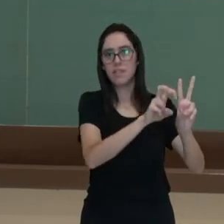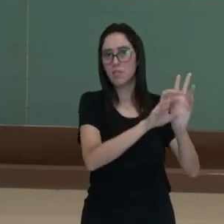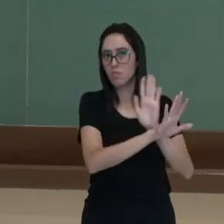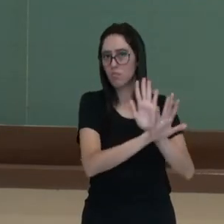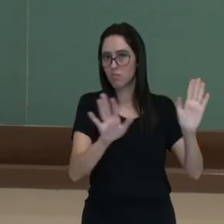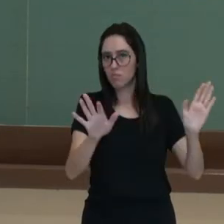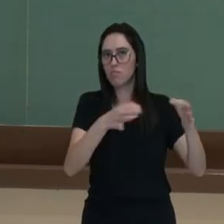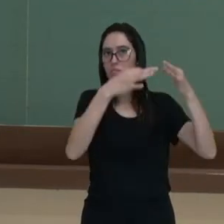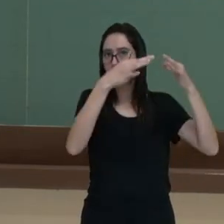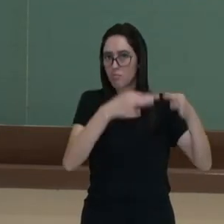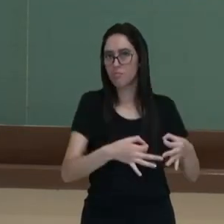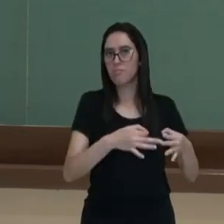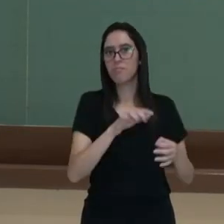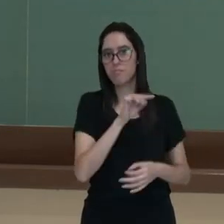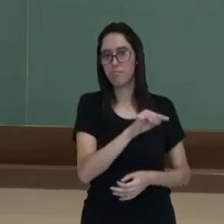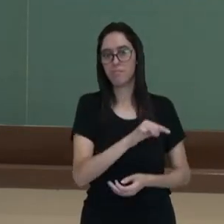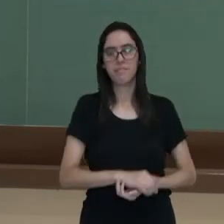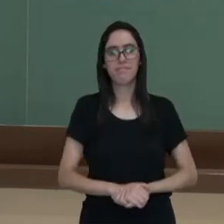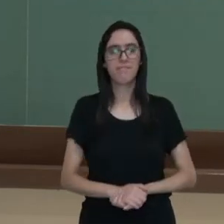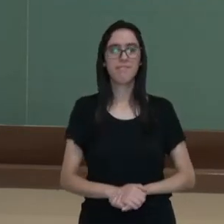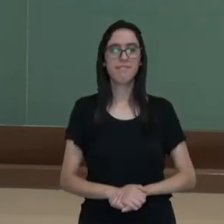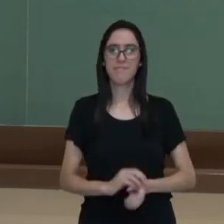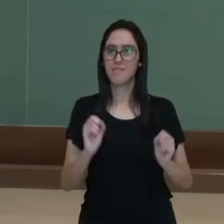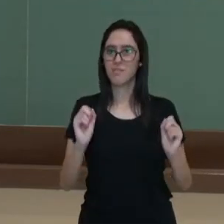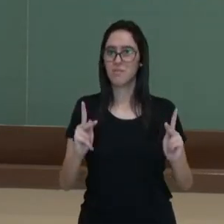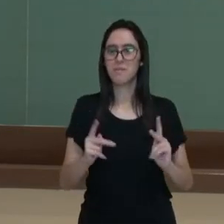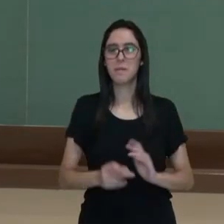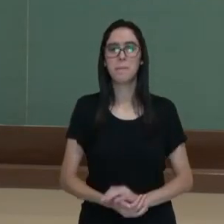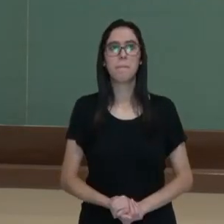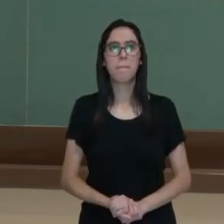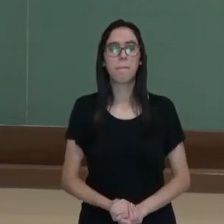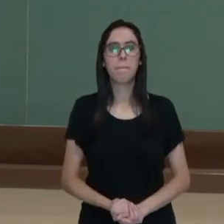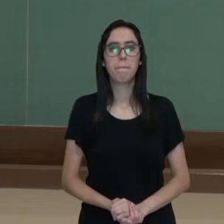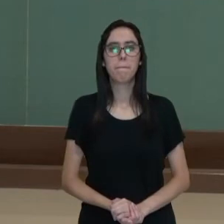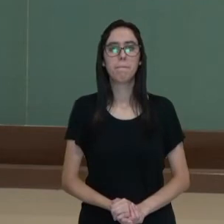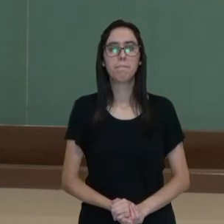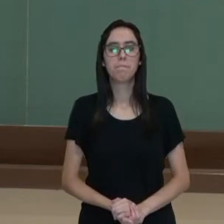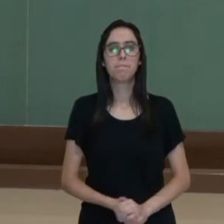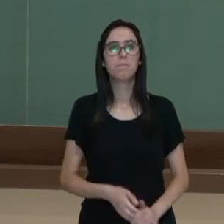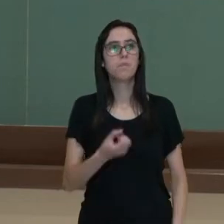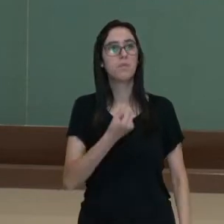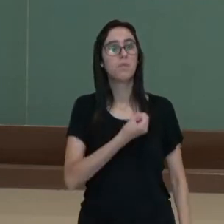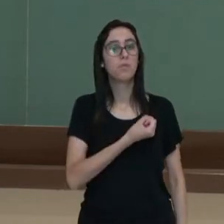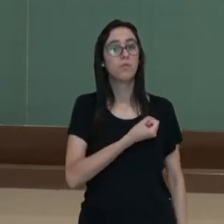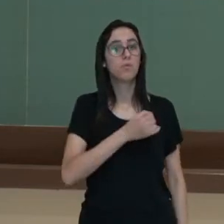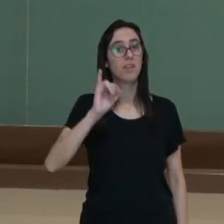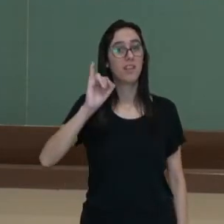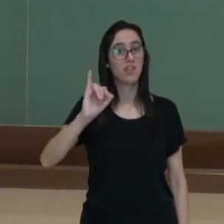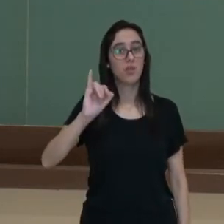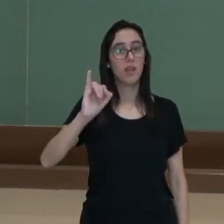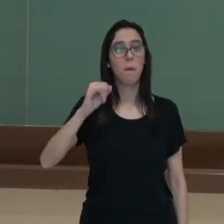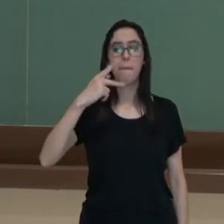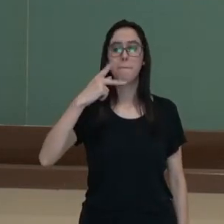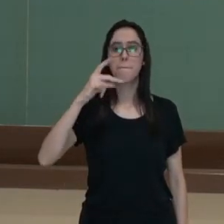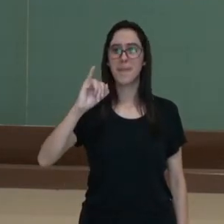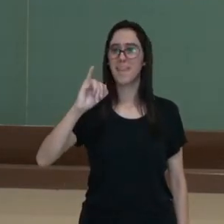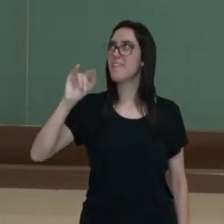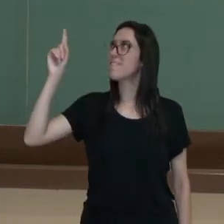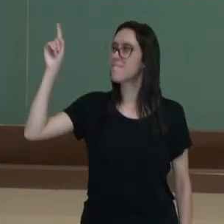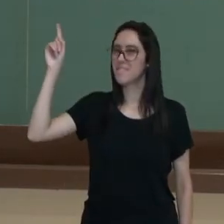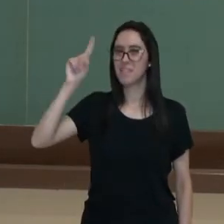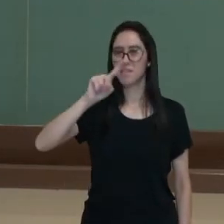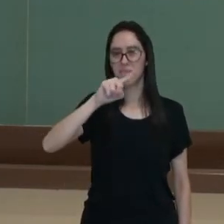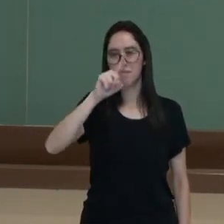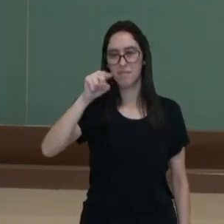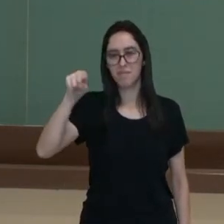está sendo preciso naquele valor, ok? Número irracional π. Tá, o π também faz parte desse